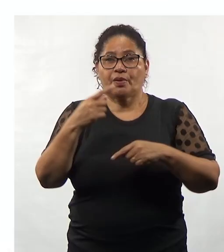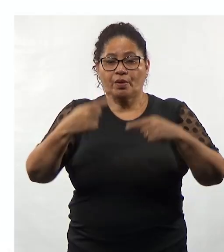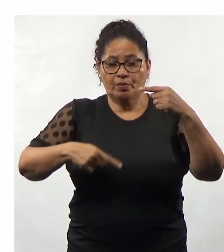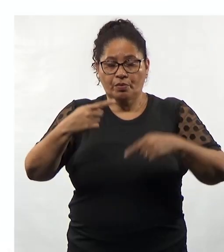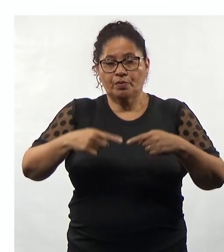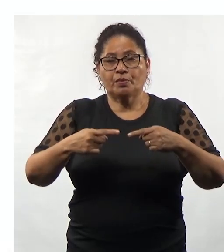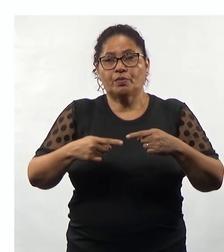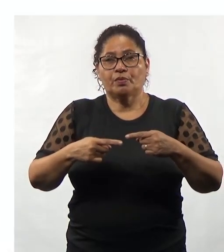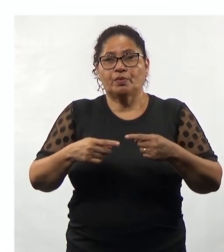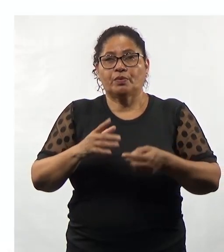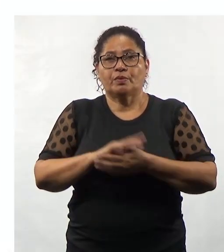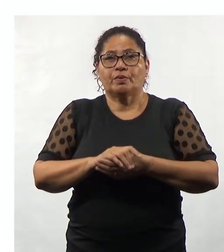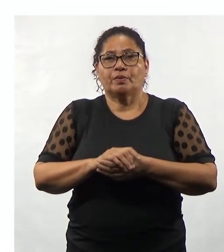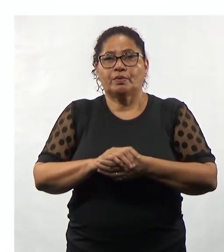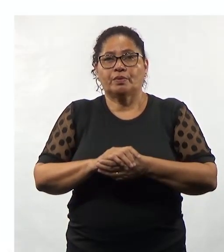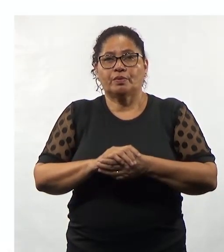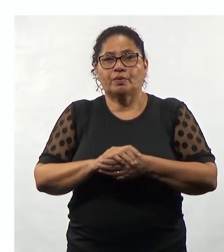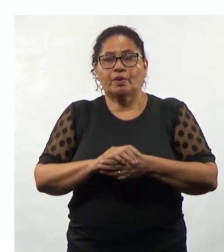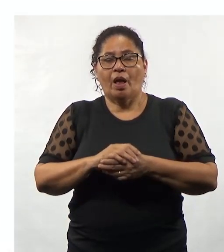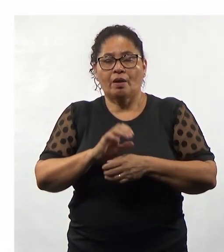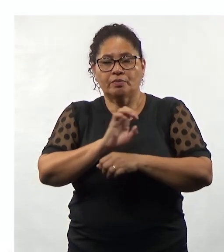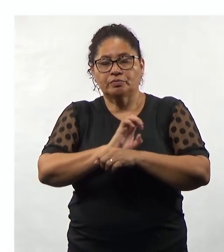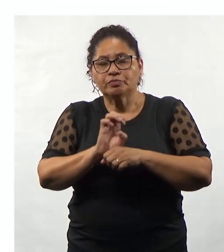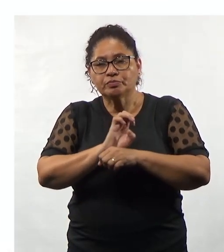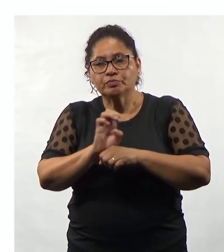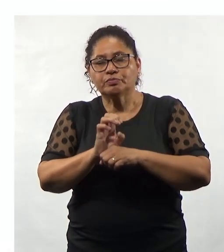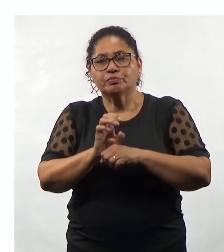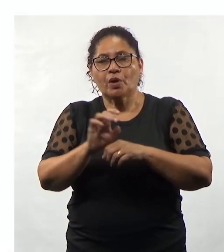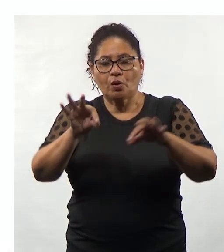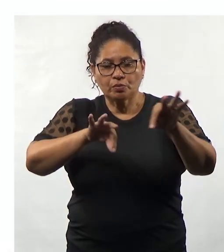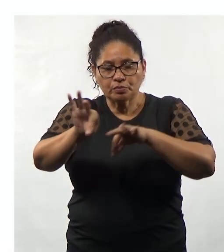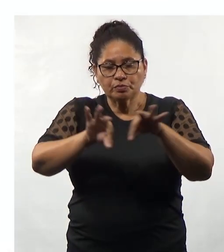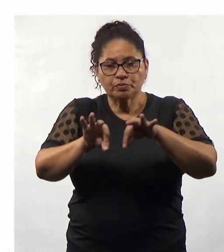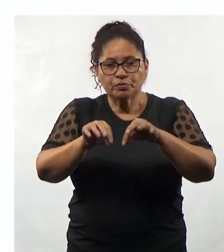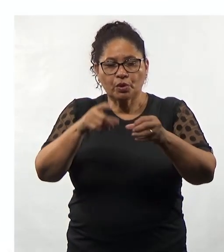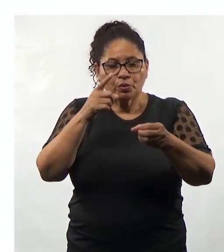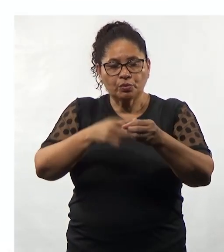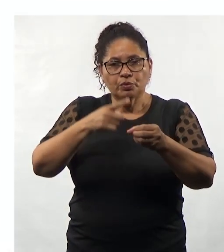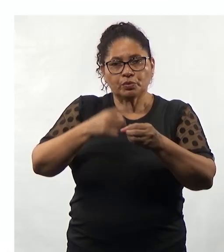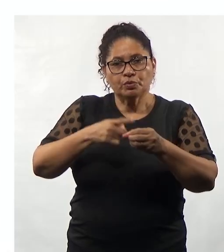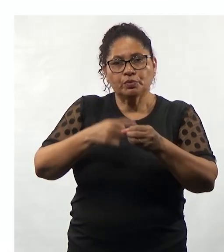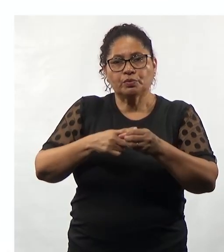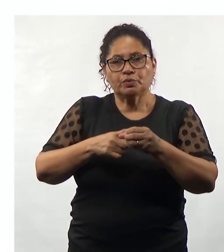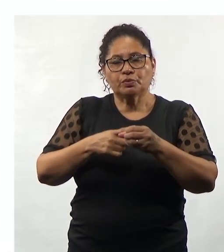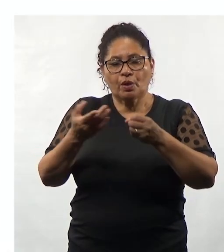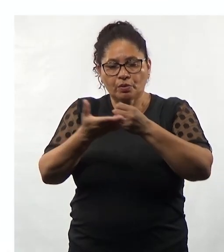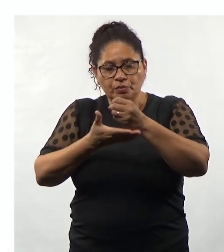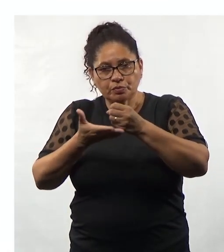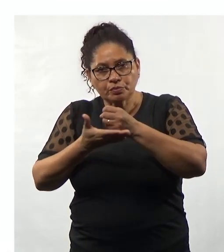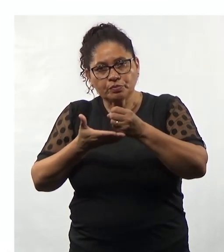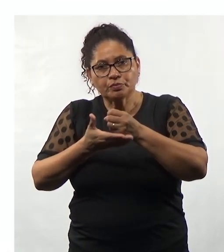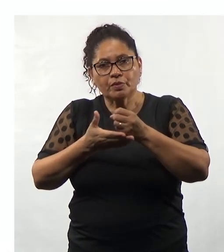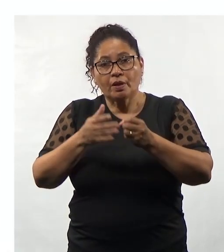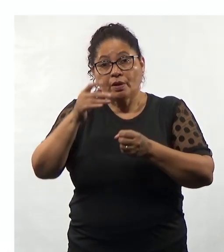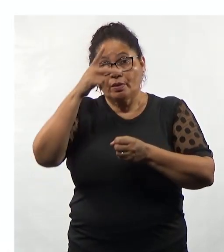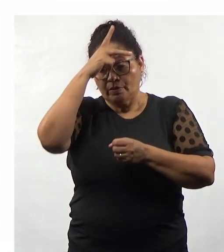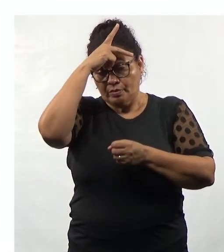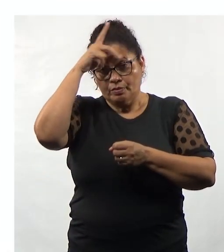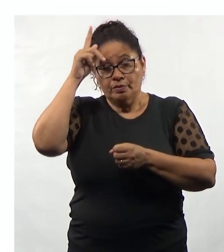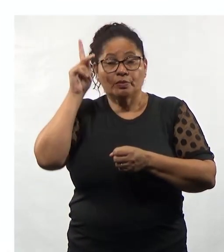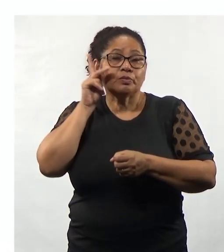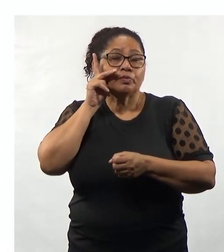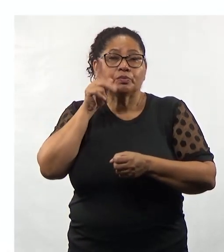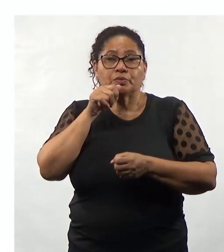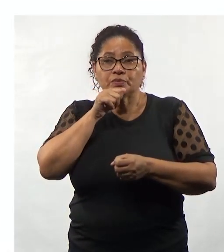Resíduos Sólidos, o Plano Estadual de Resíduos Sólidos, o Plano Municipal de Saneamento Básico, por exemplo, da Prefeitura Municipal de Porto